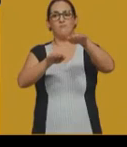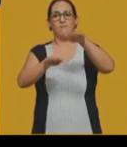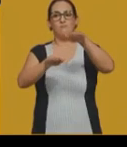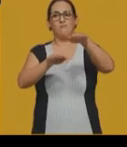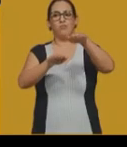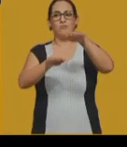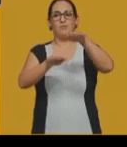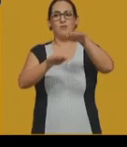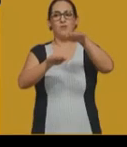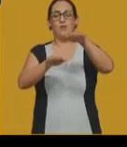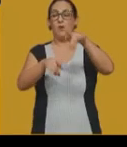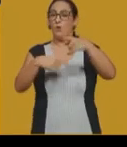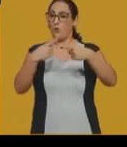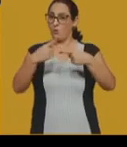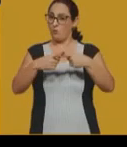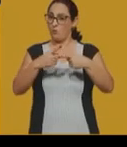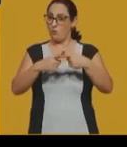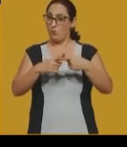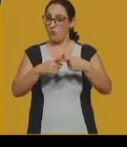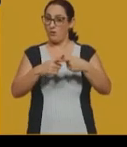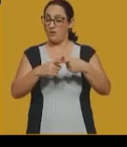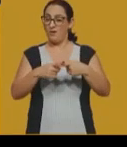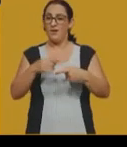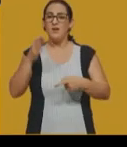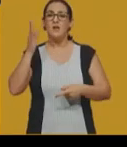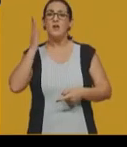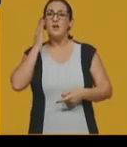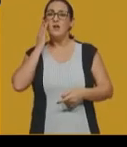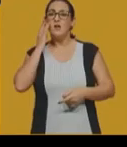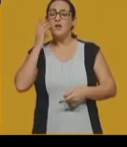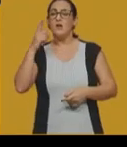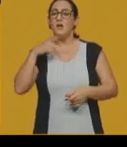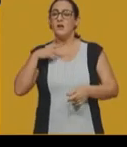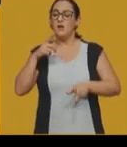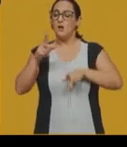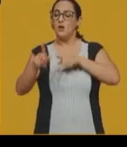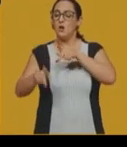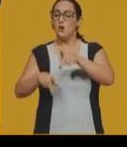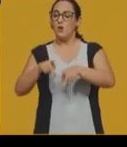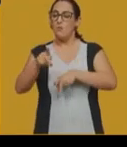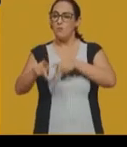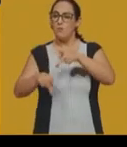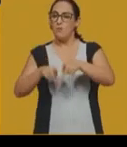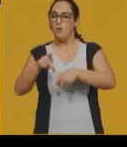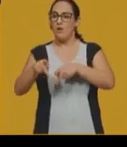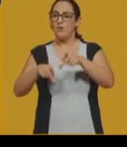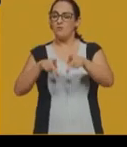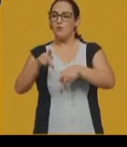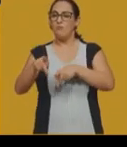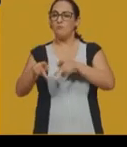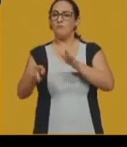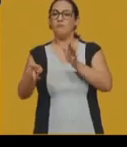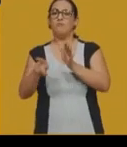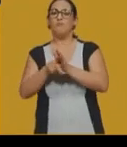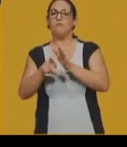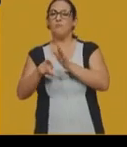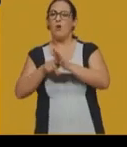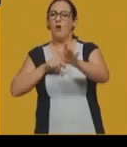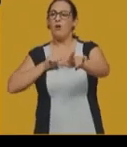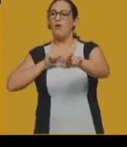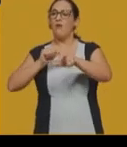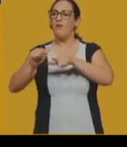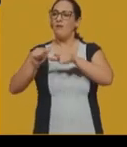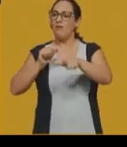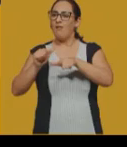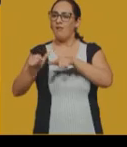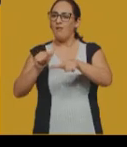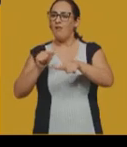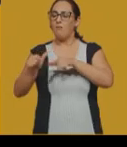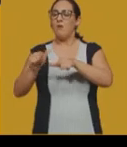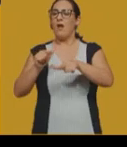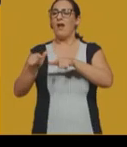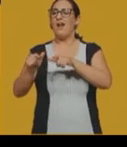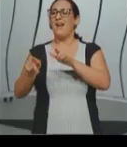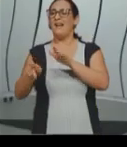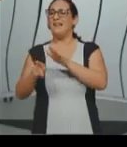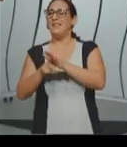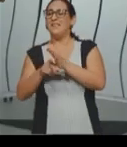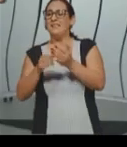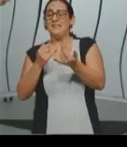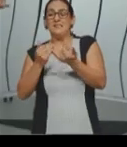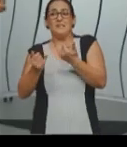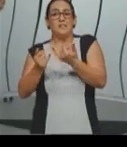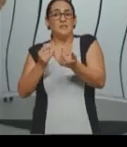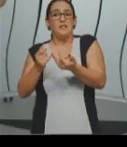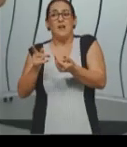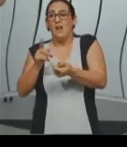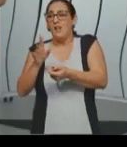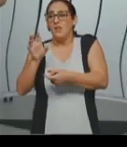da população que vai ser, né, vai ofertar mão de obra aí, que vai trabalhar em condições que não são as ideais, a população que